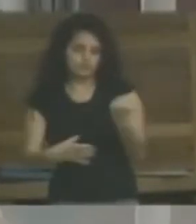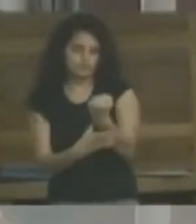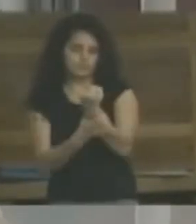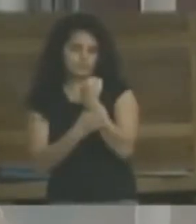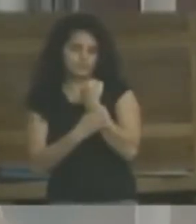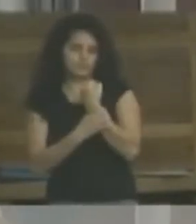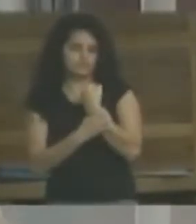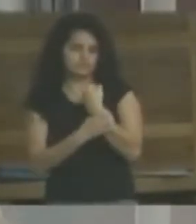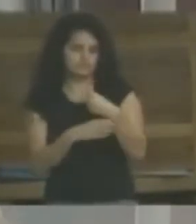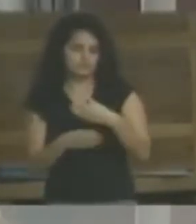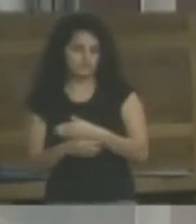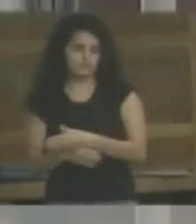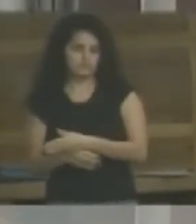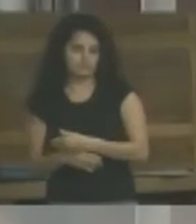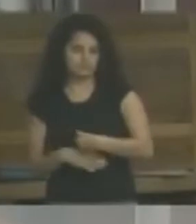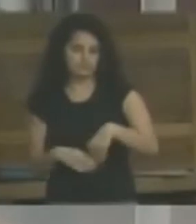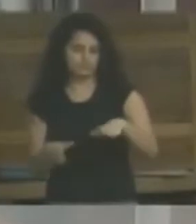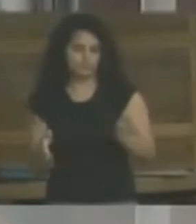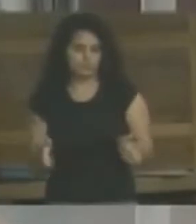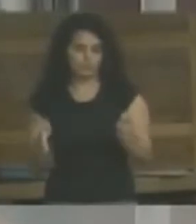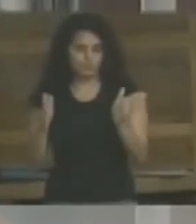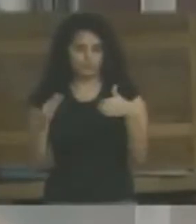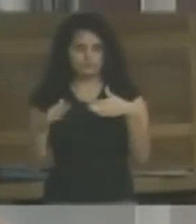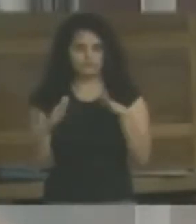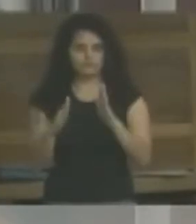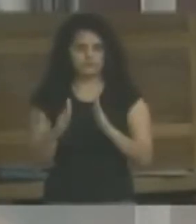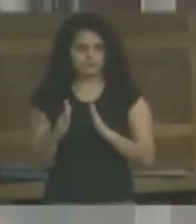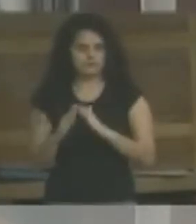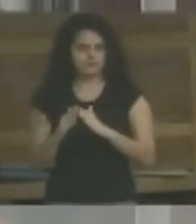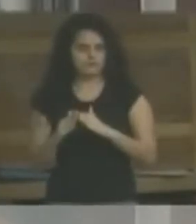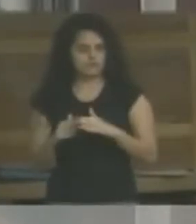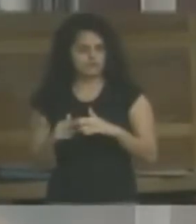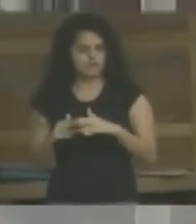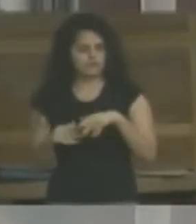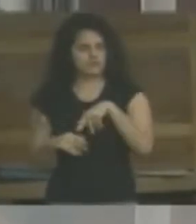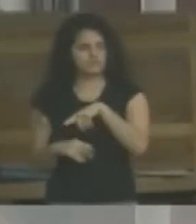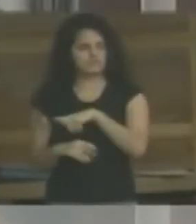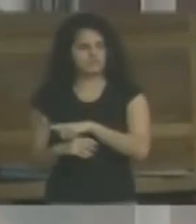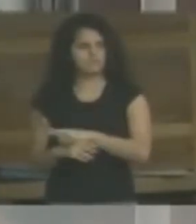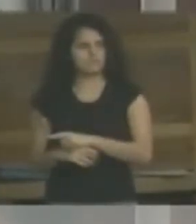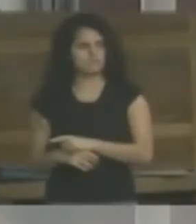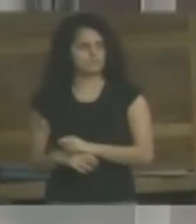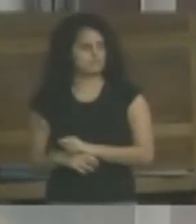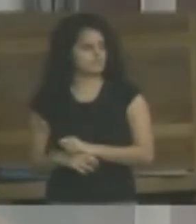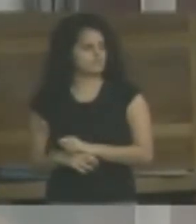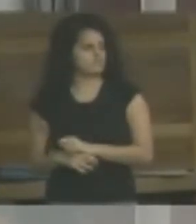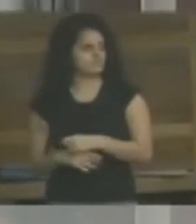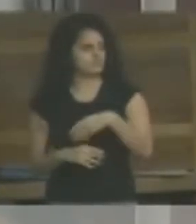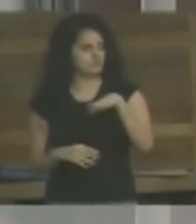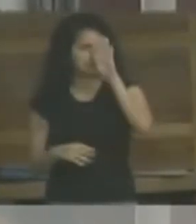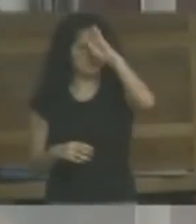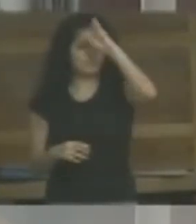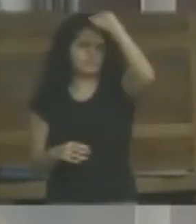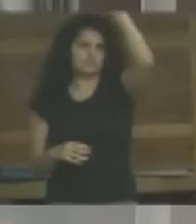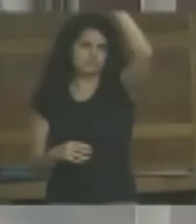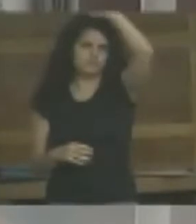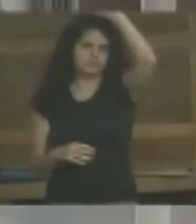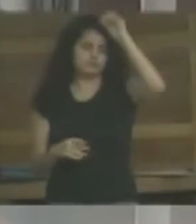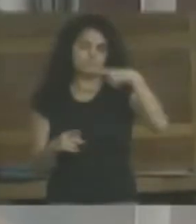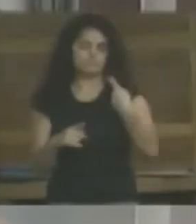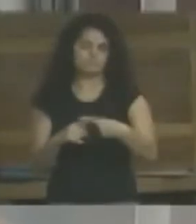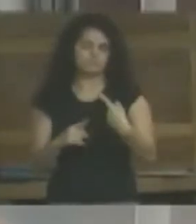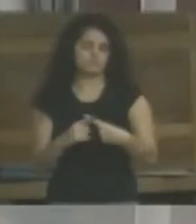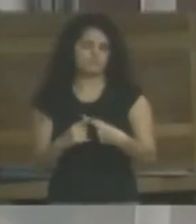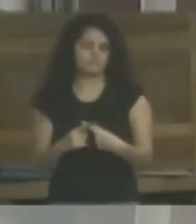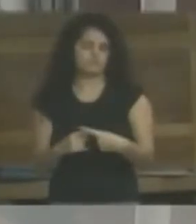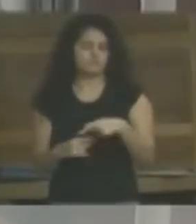do Morro da Glória até a marcenaria do Mineiro, ali na rua Prefeito João Gregório Galindo, no Balneário. Por que isso?